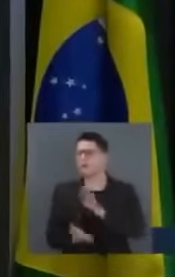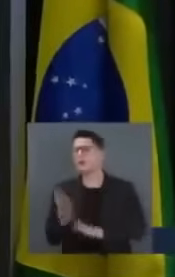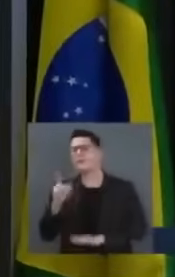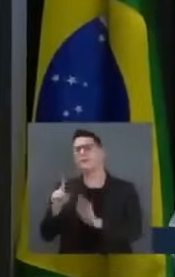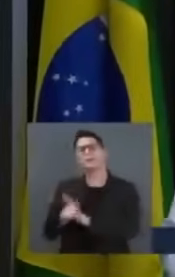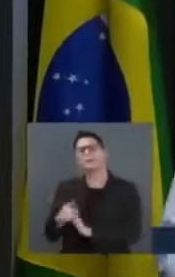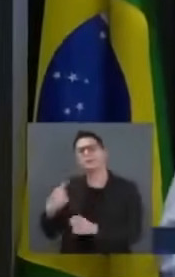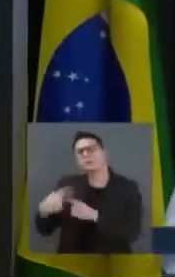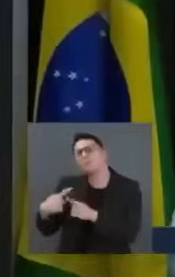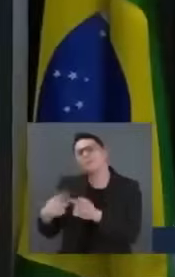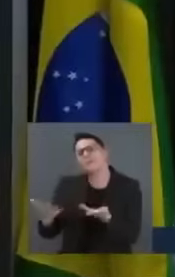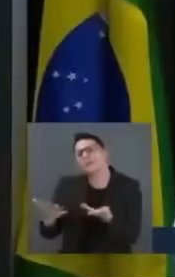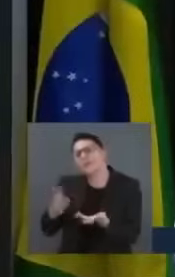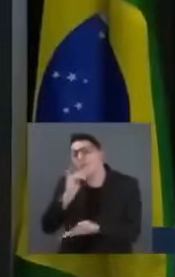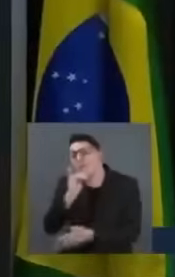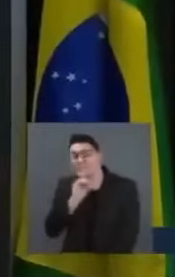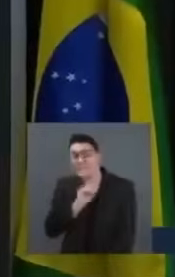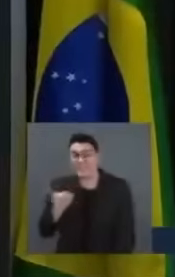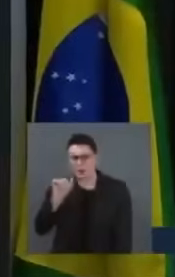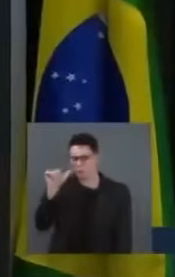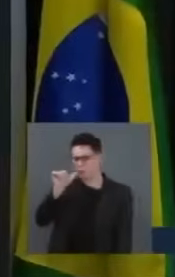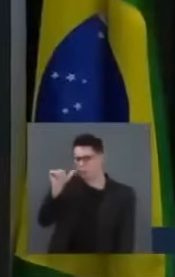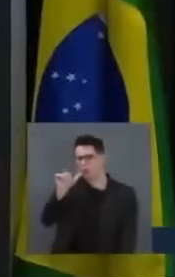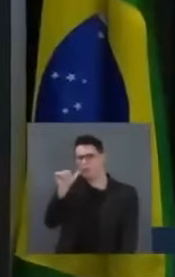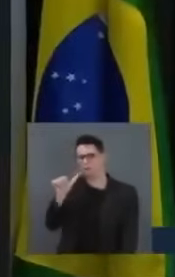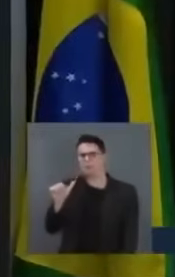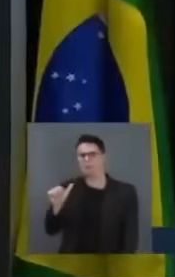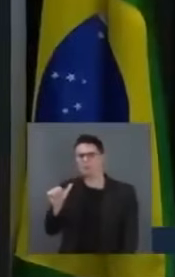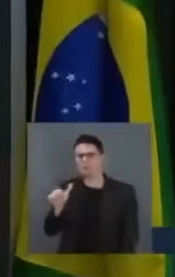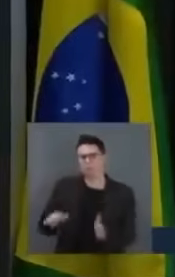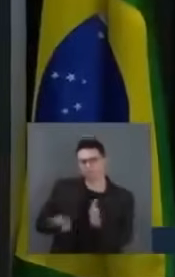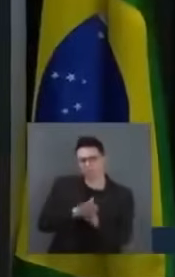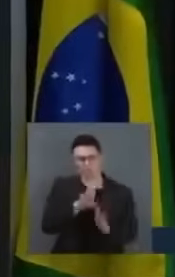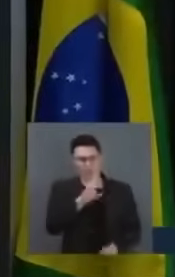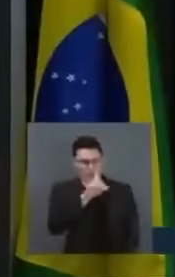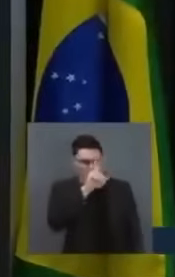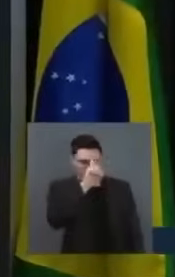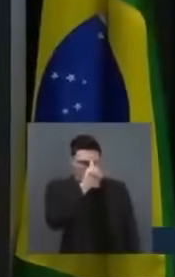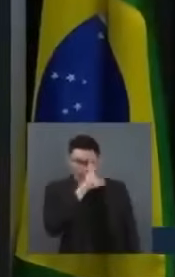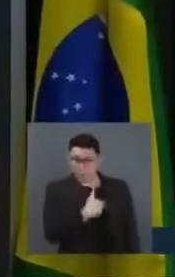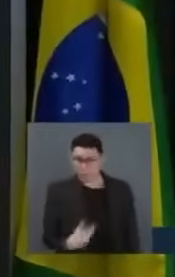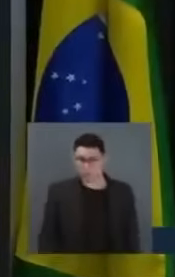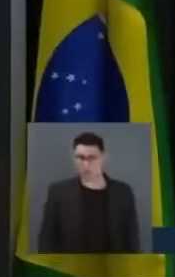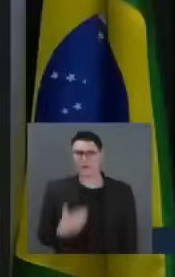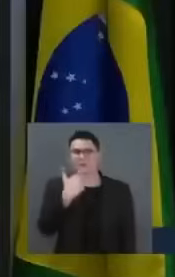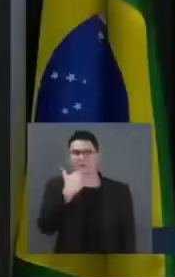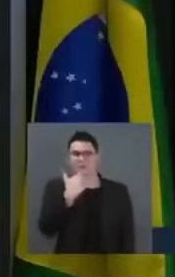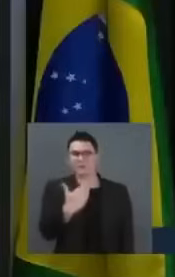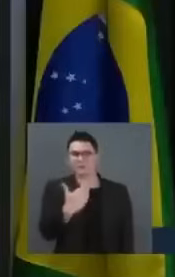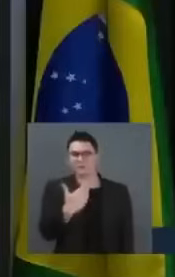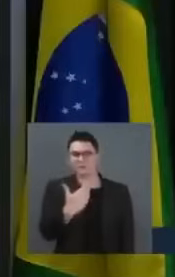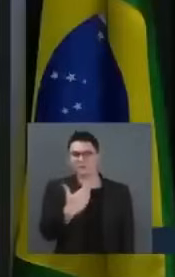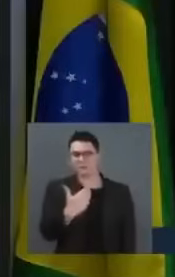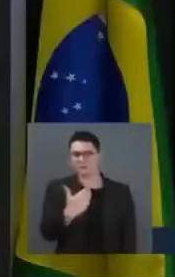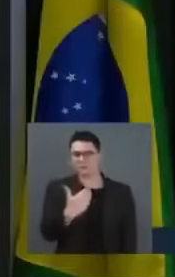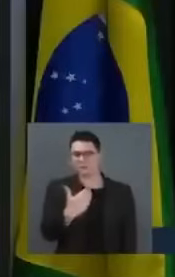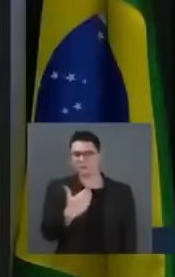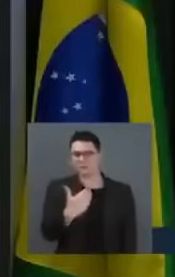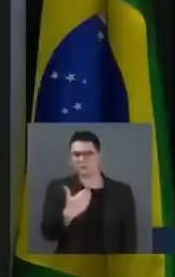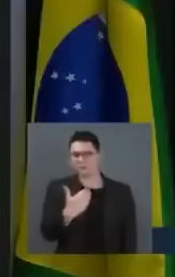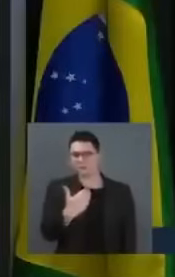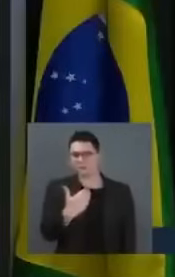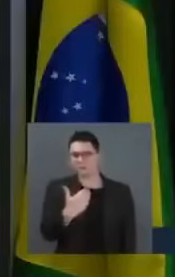que quando uma mulher chega num hospital público, pede para estuprar, e não